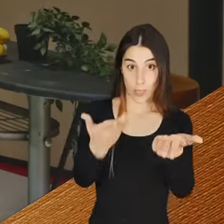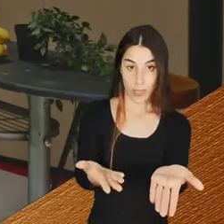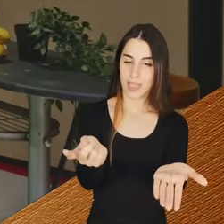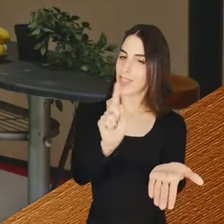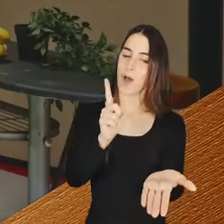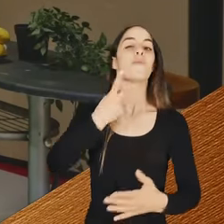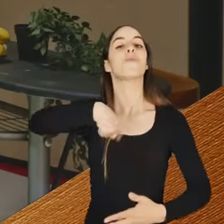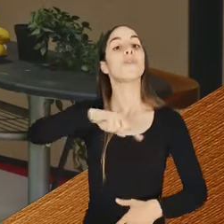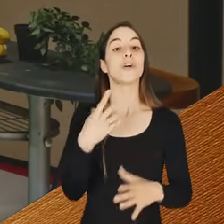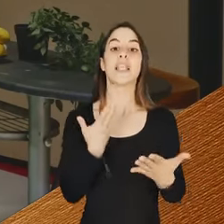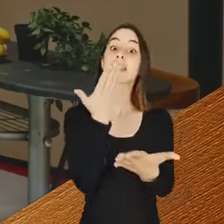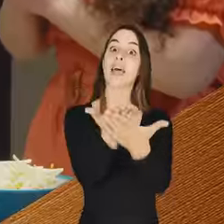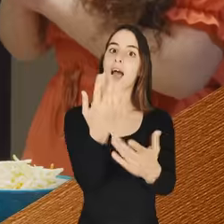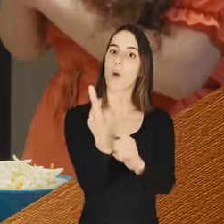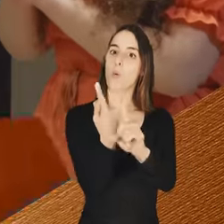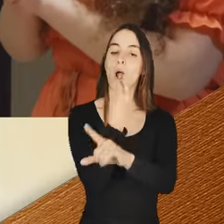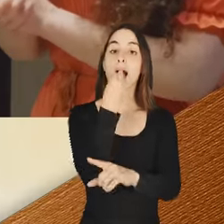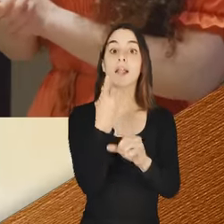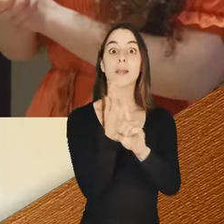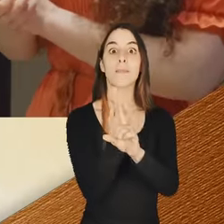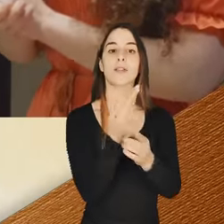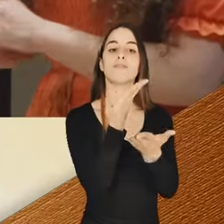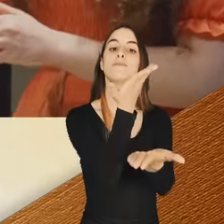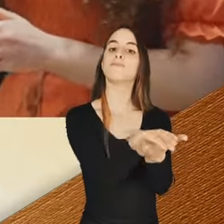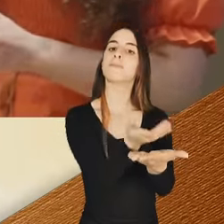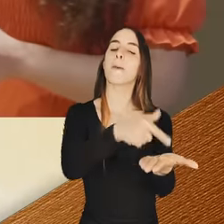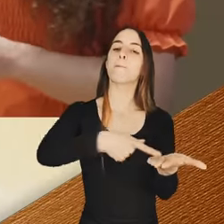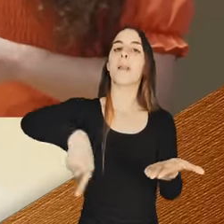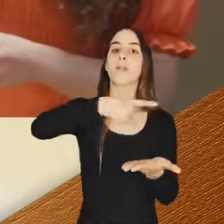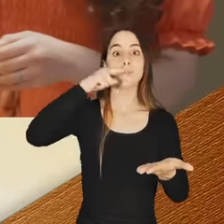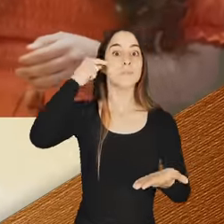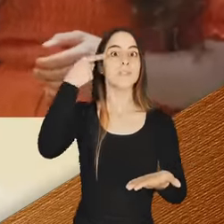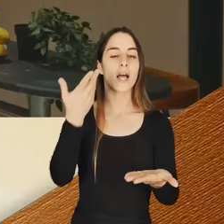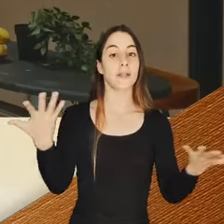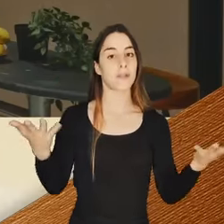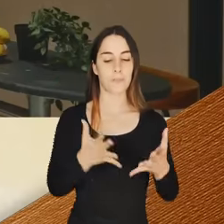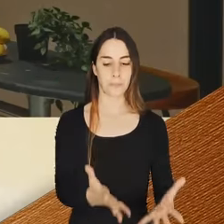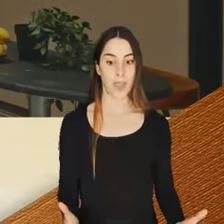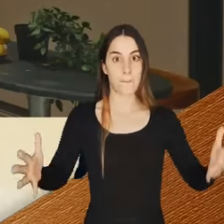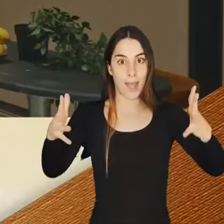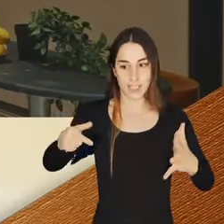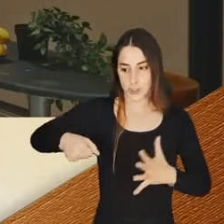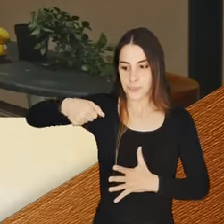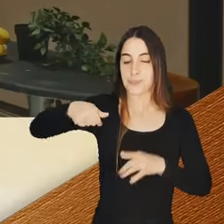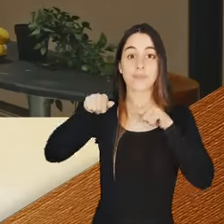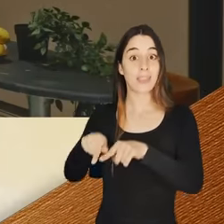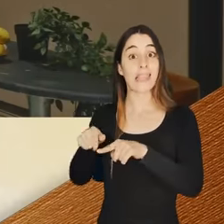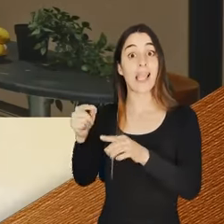para tu cozinhares um prato muito especial. Posso mostrar? Trouxemos aqui. É verdade, Ricardo. Um cabaz com ingredientes